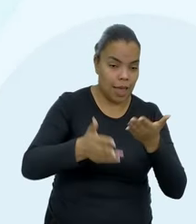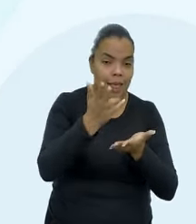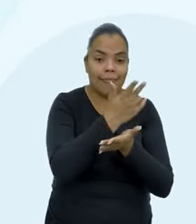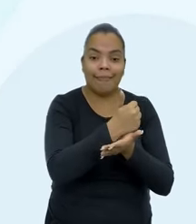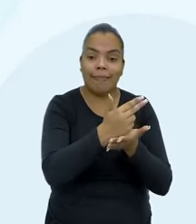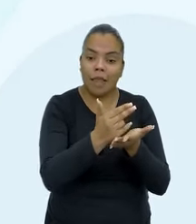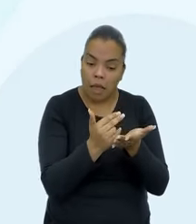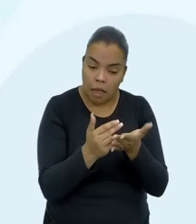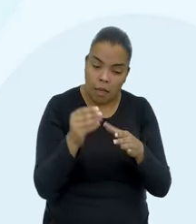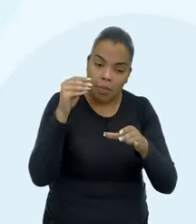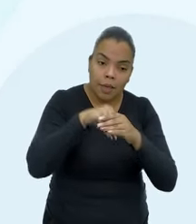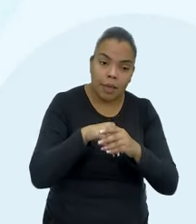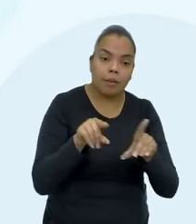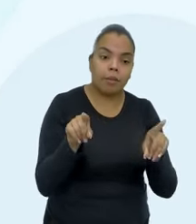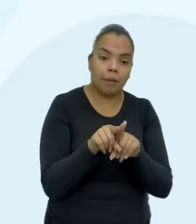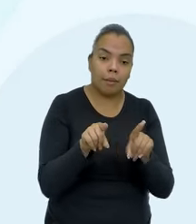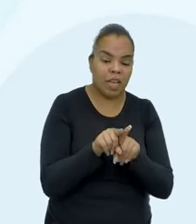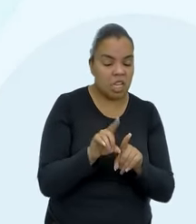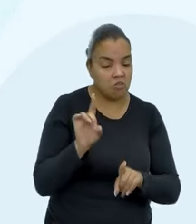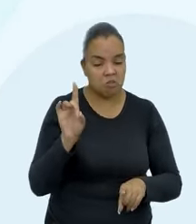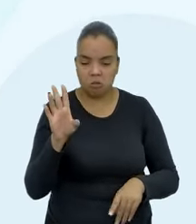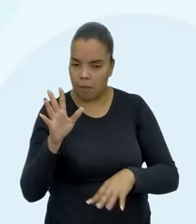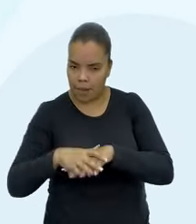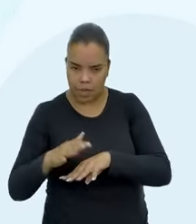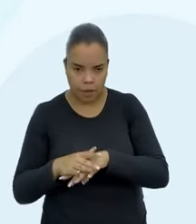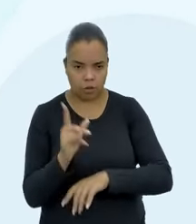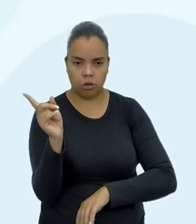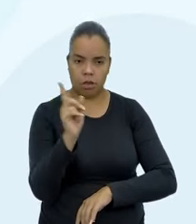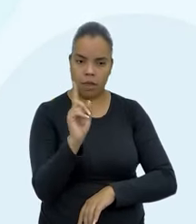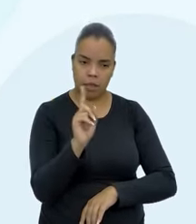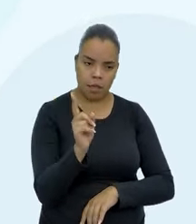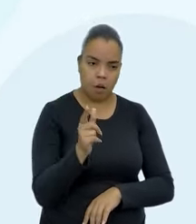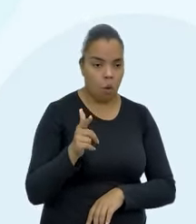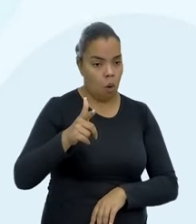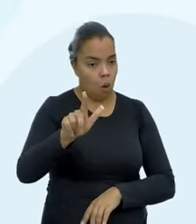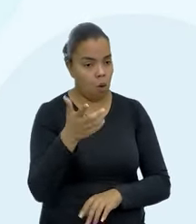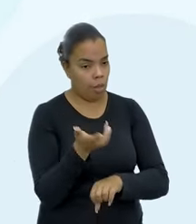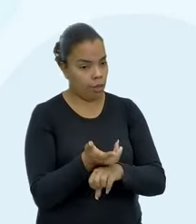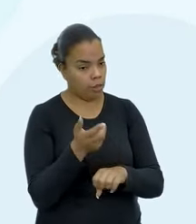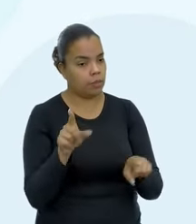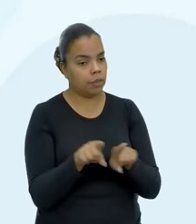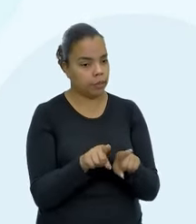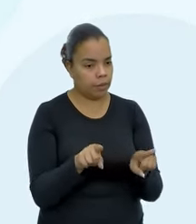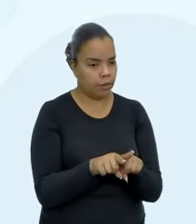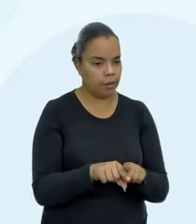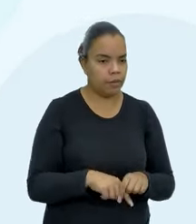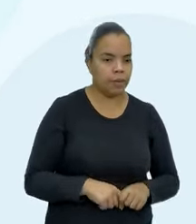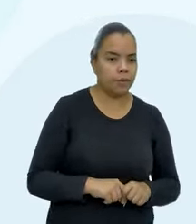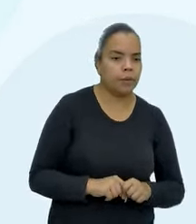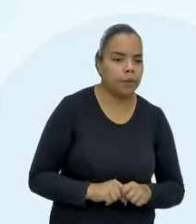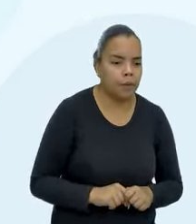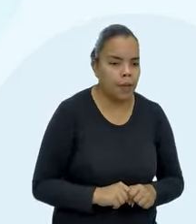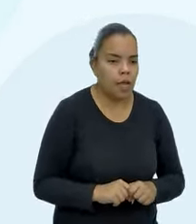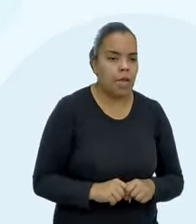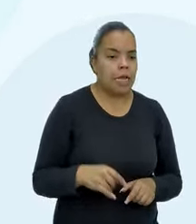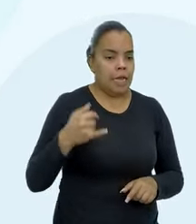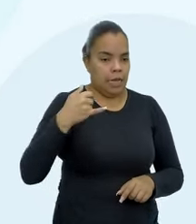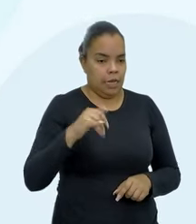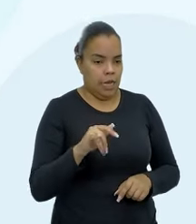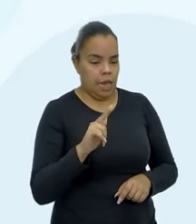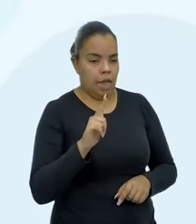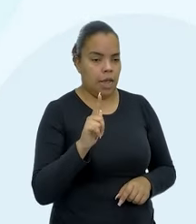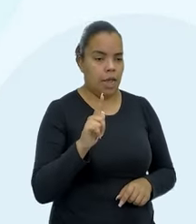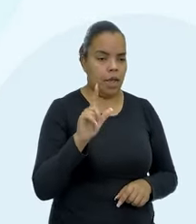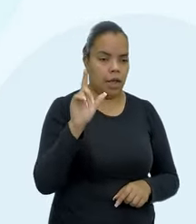Artes e não apenas dentro da matemática né cálculo de área então se o estudante aprende a tabuada